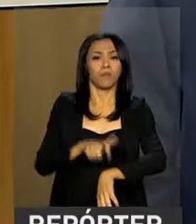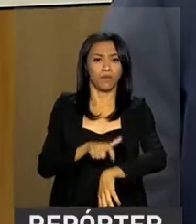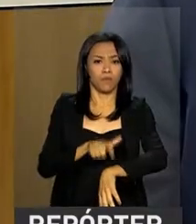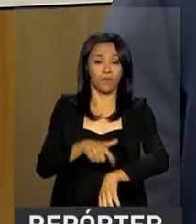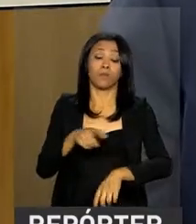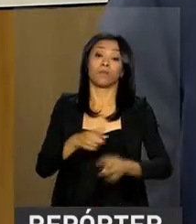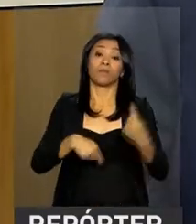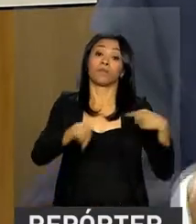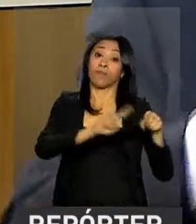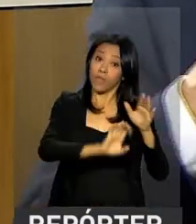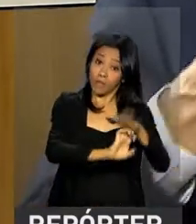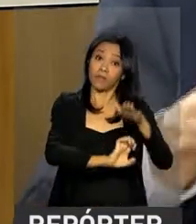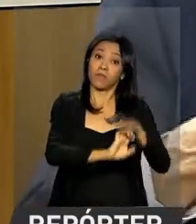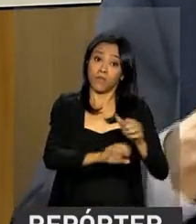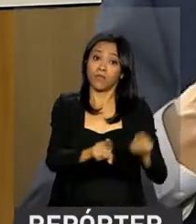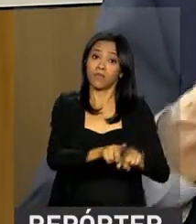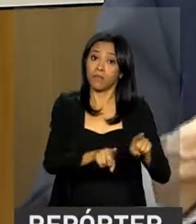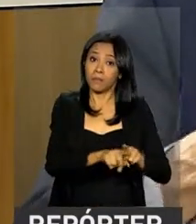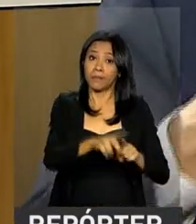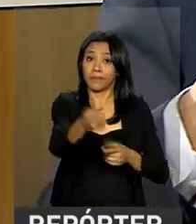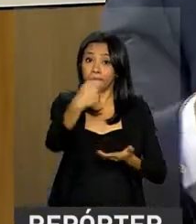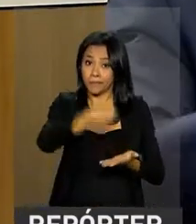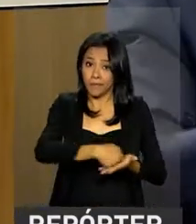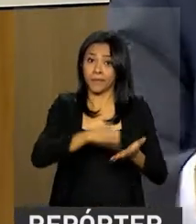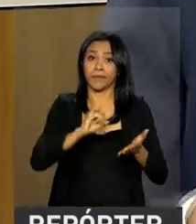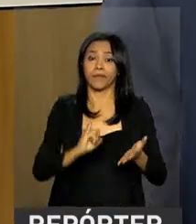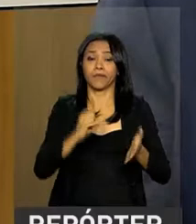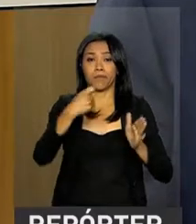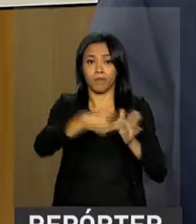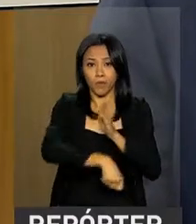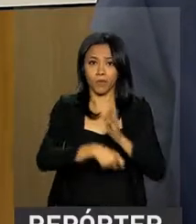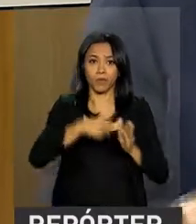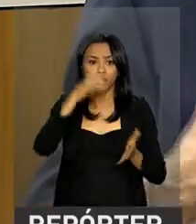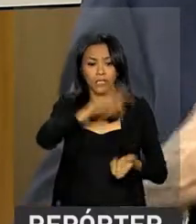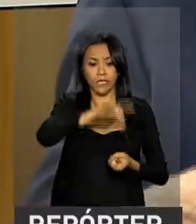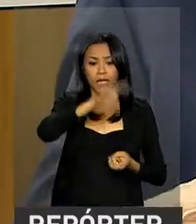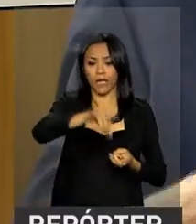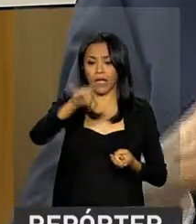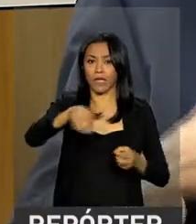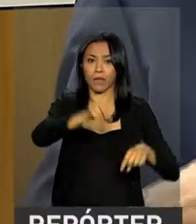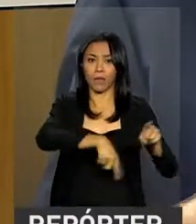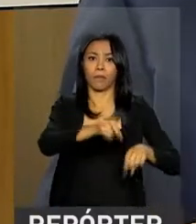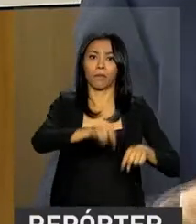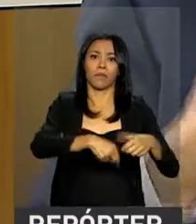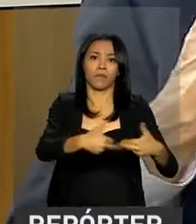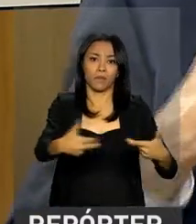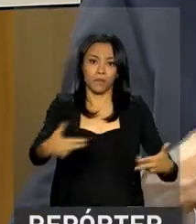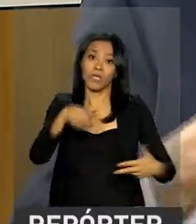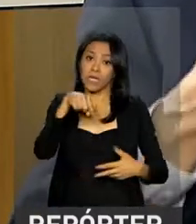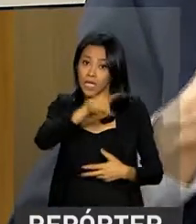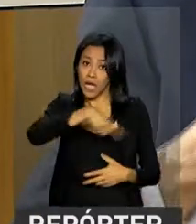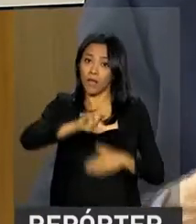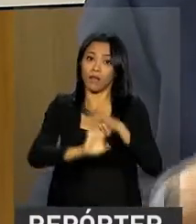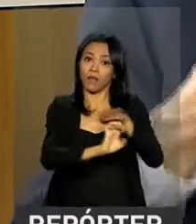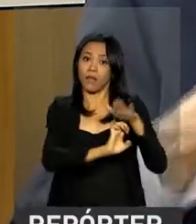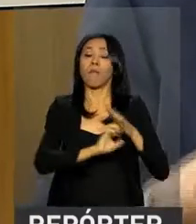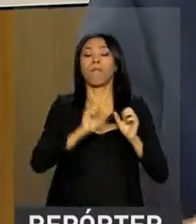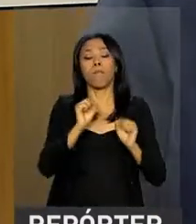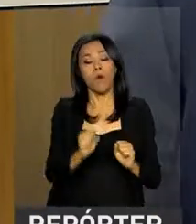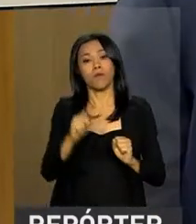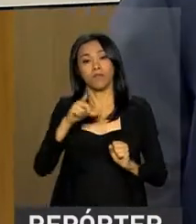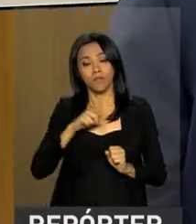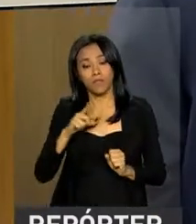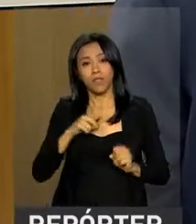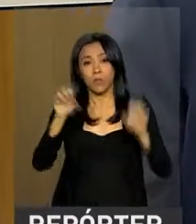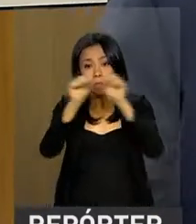empresas também que pagam impostos sobre cada produto que possam também ter um sistema mais